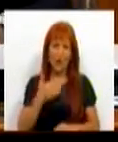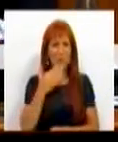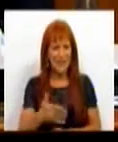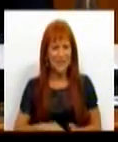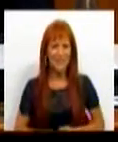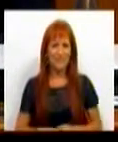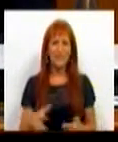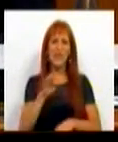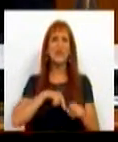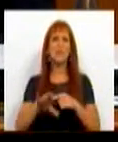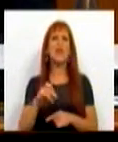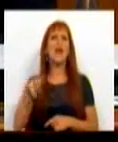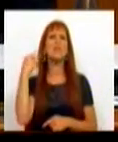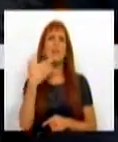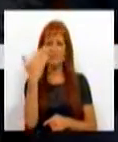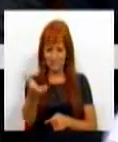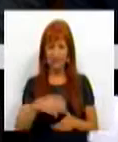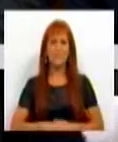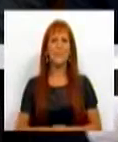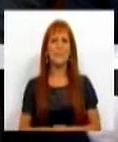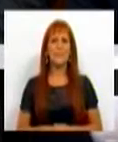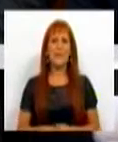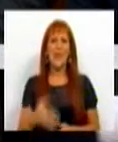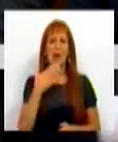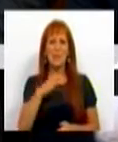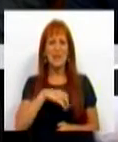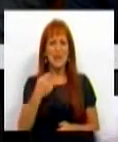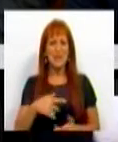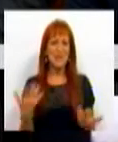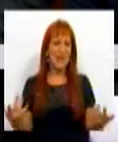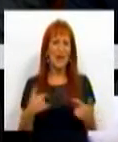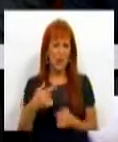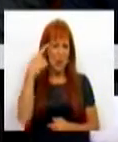obrigado. Sr. Deputado Carlos Pereira tem a palavra. Muito